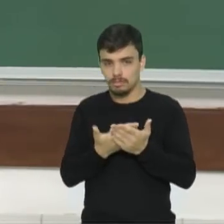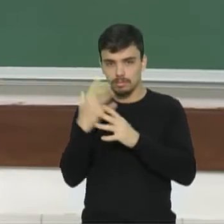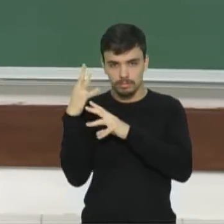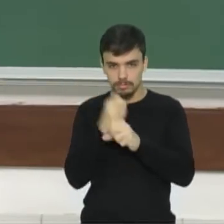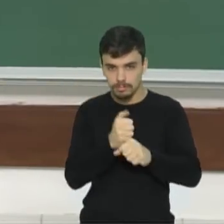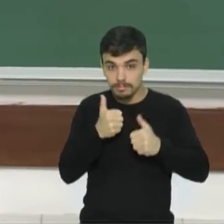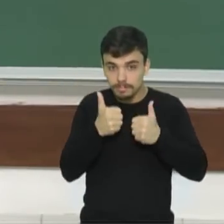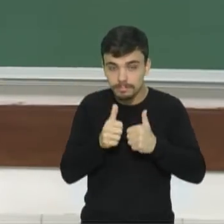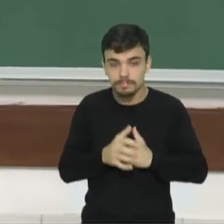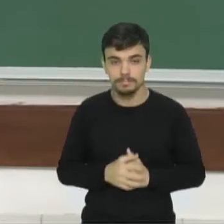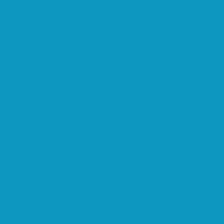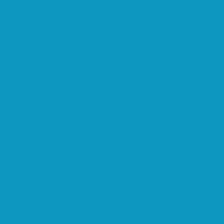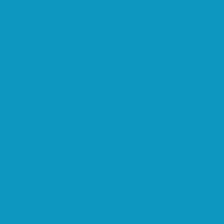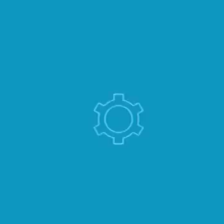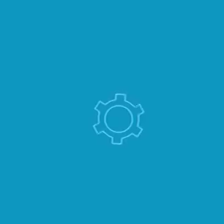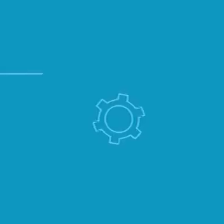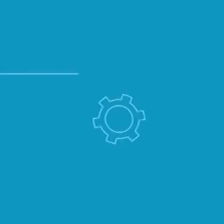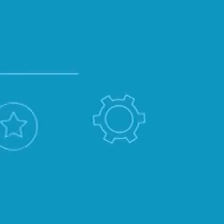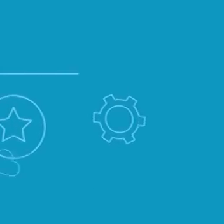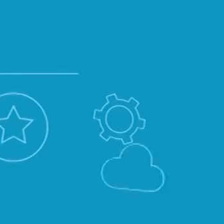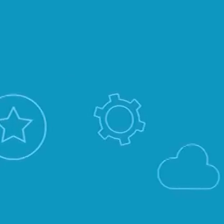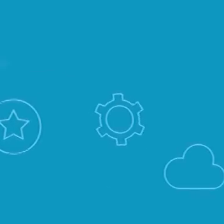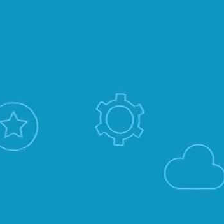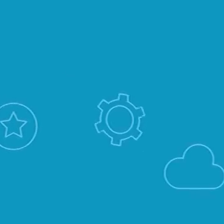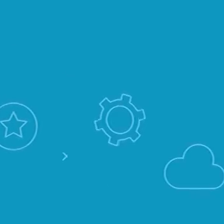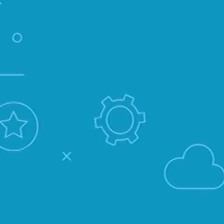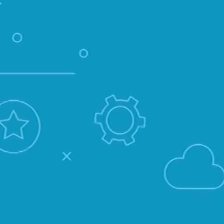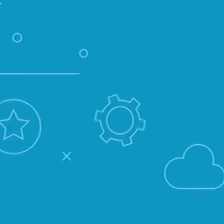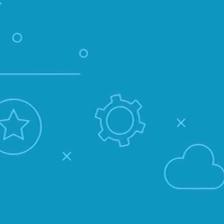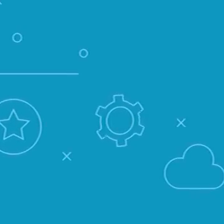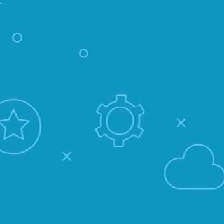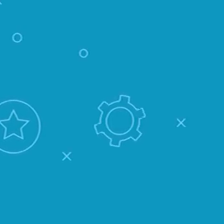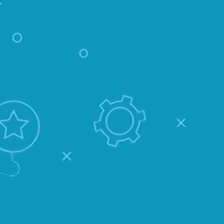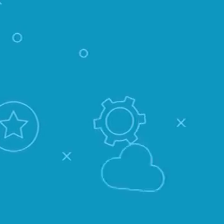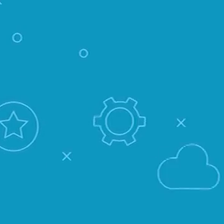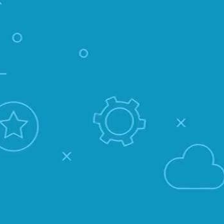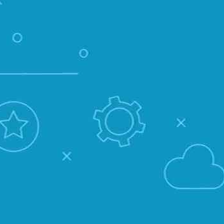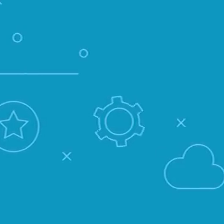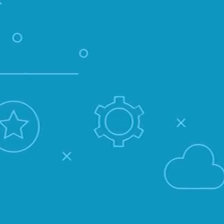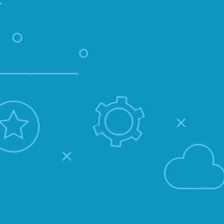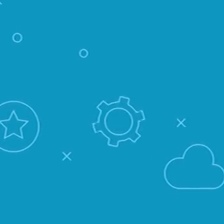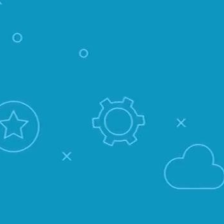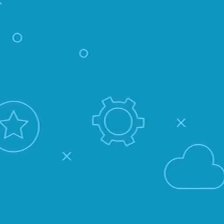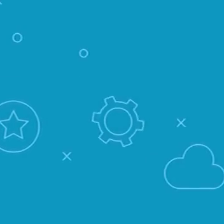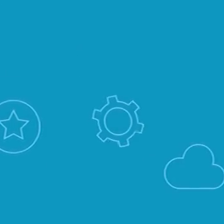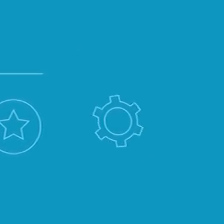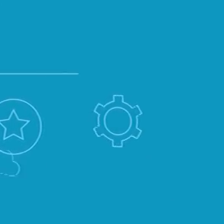retomadas.